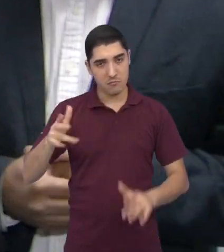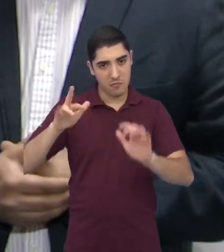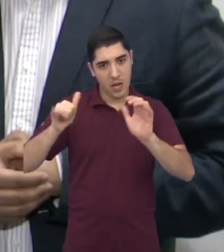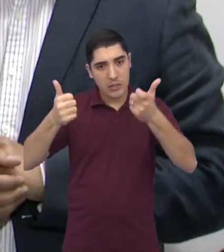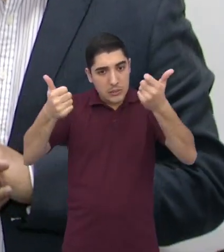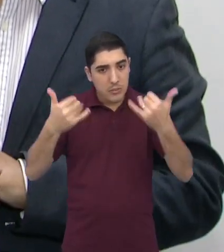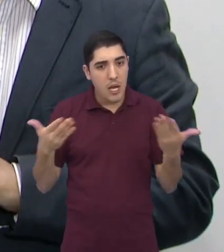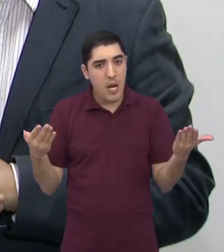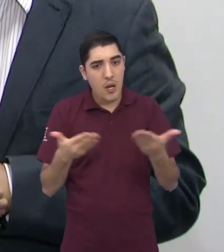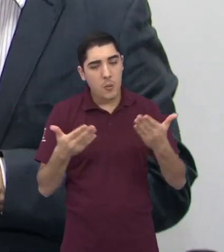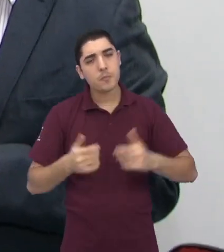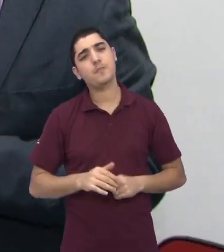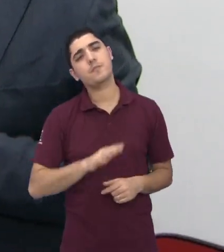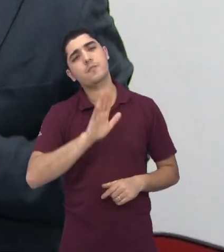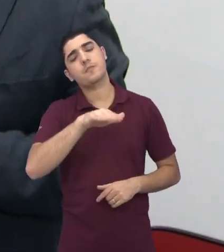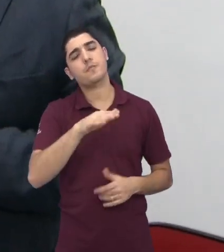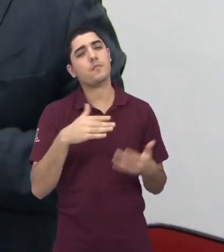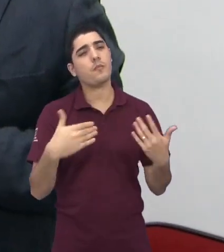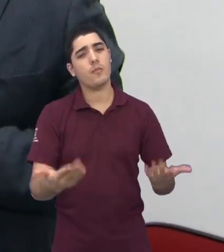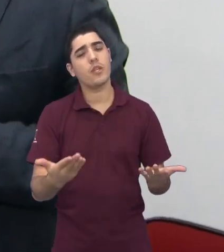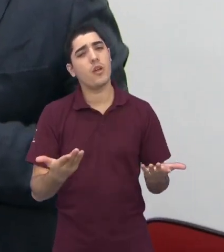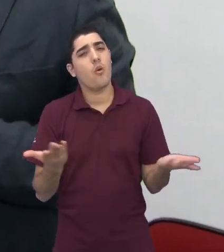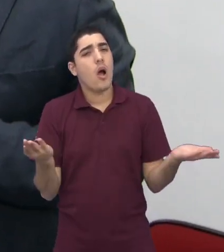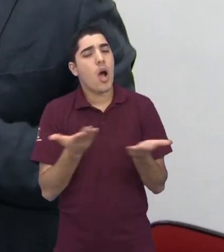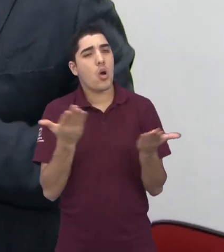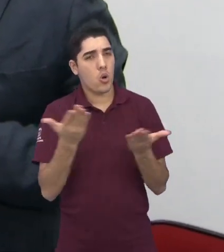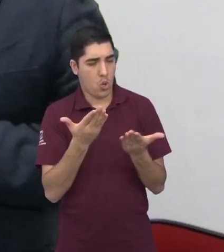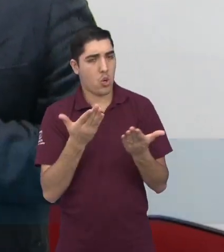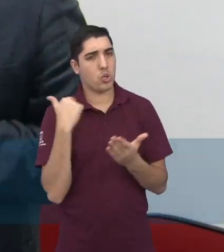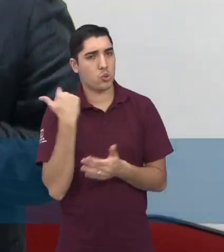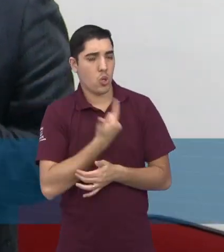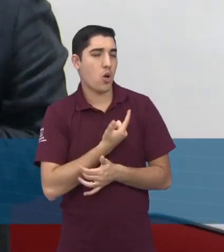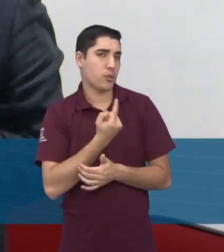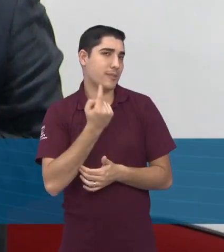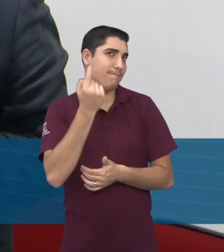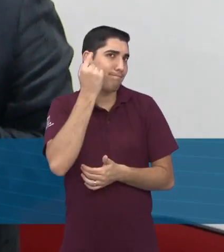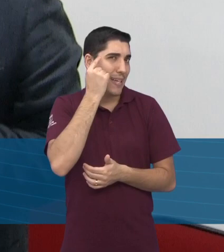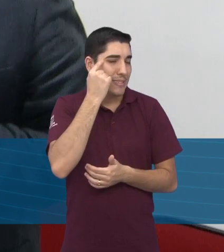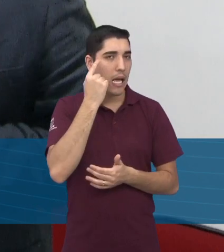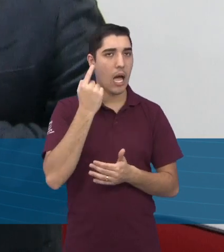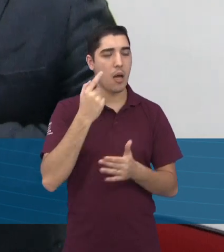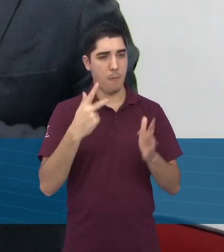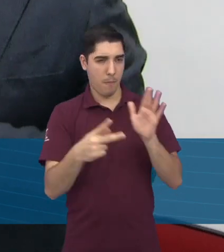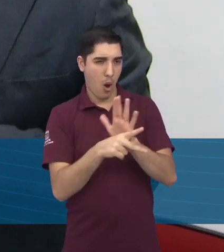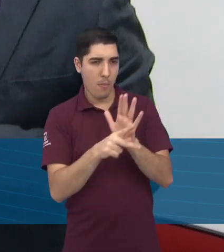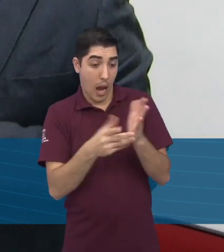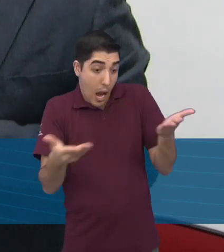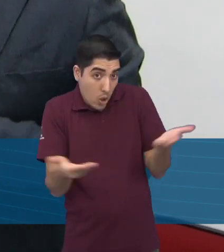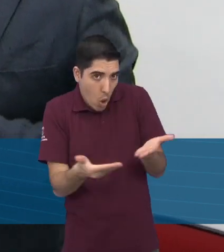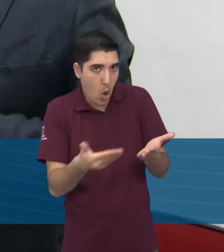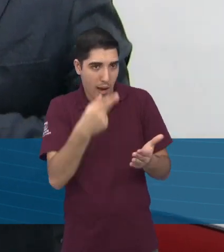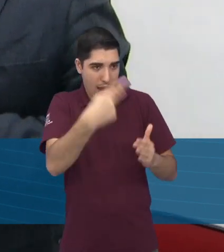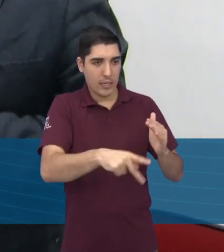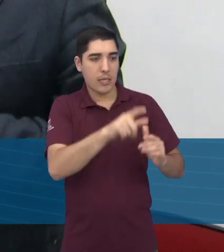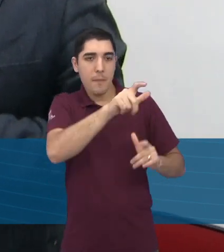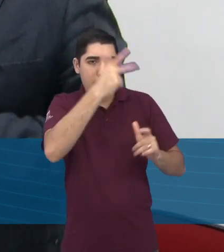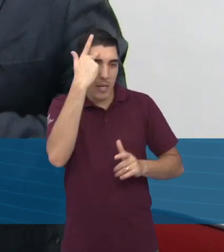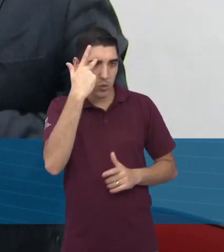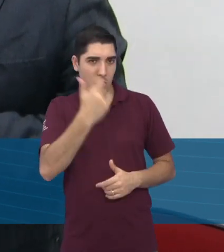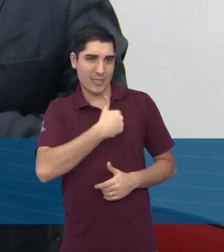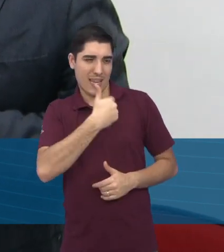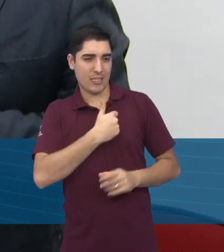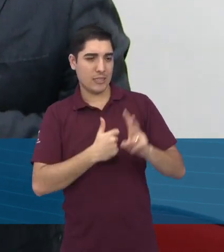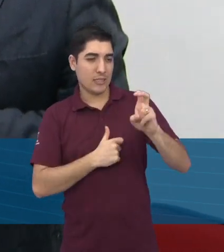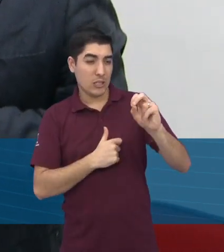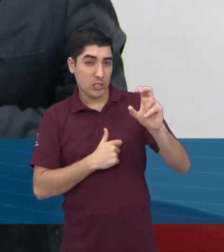Alexei, fazendo uma análise do atual momento da nossa cidade em relação às vagas oferecidas para esse público,